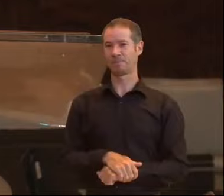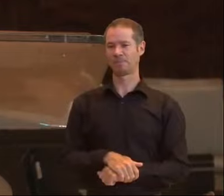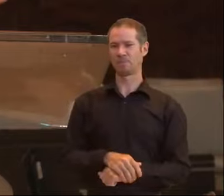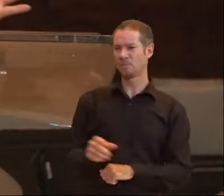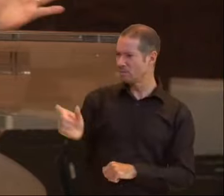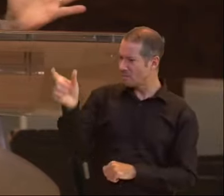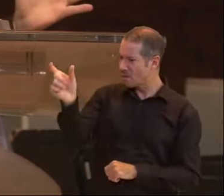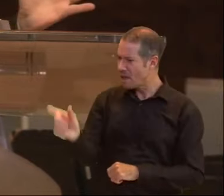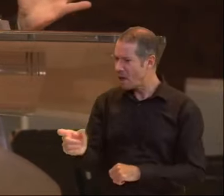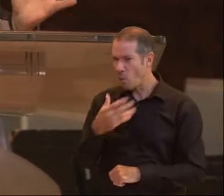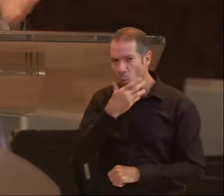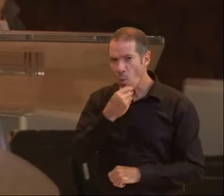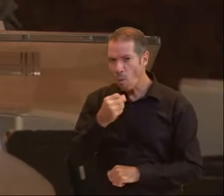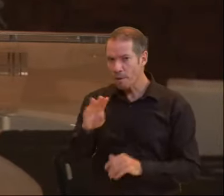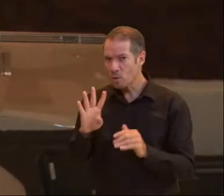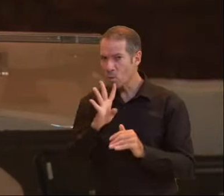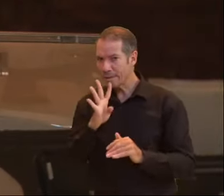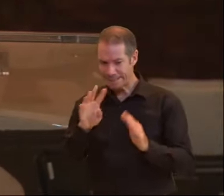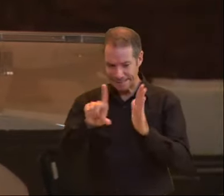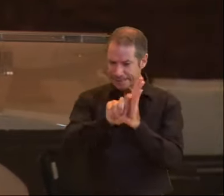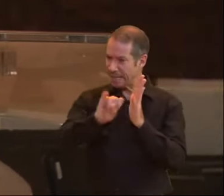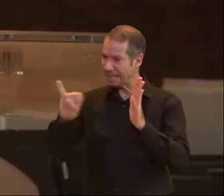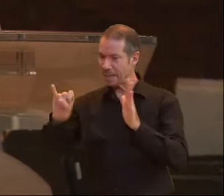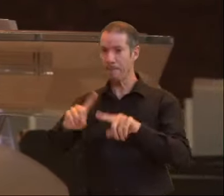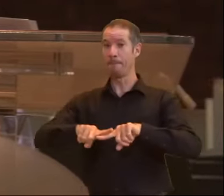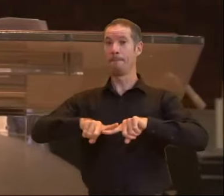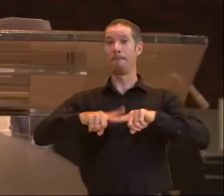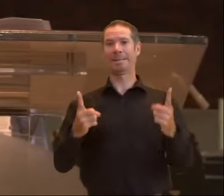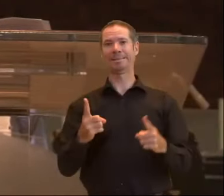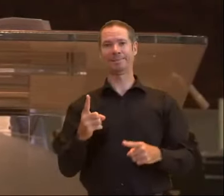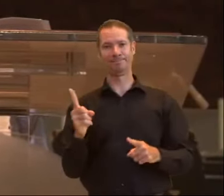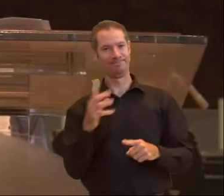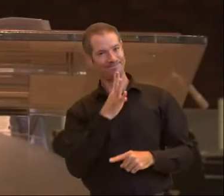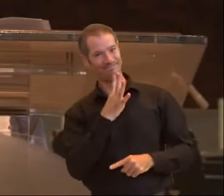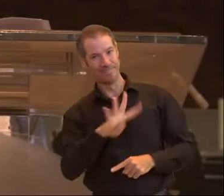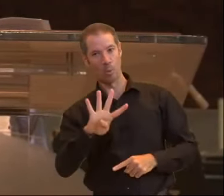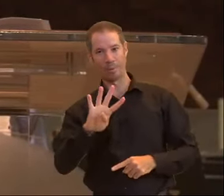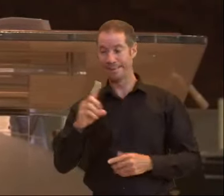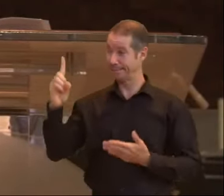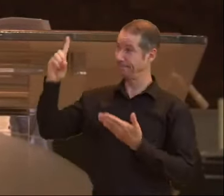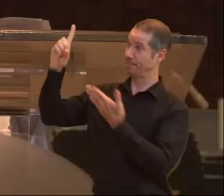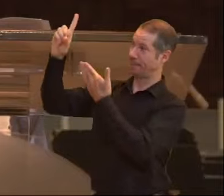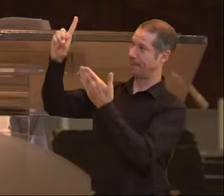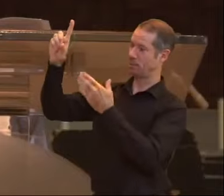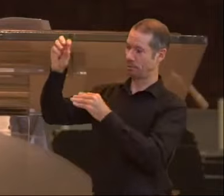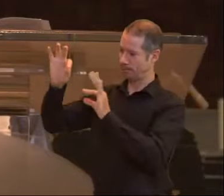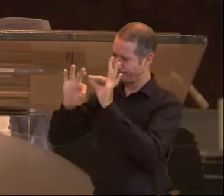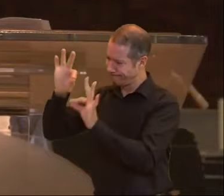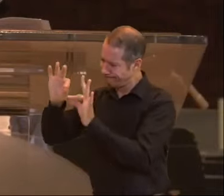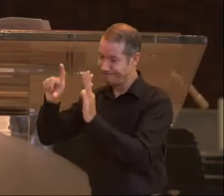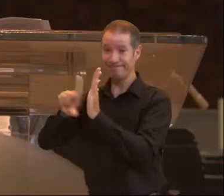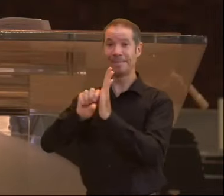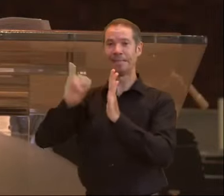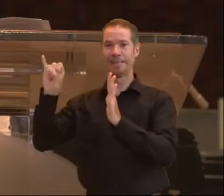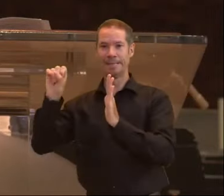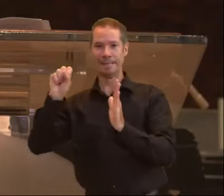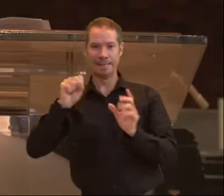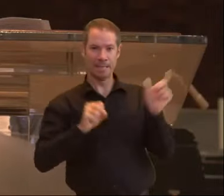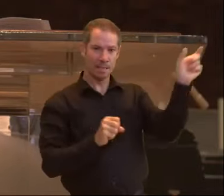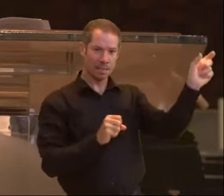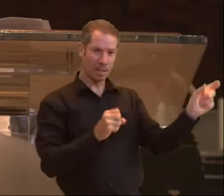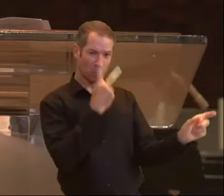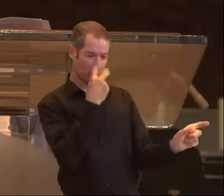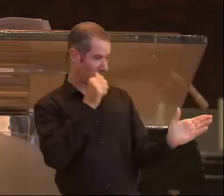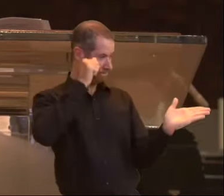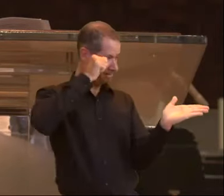Aqueles homens conheciam a lei, mas não conheciam o Deus da lei. Então ele foi expulso da